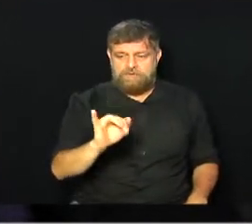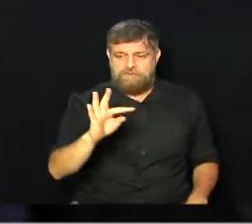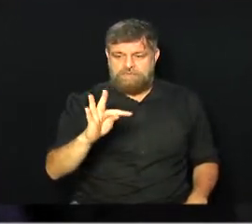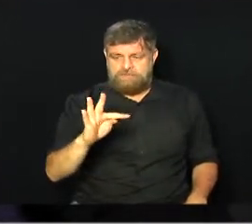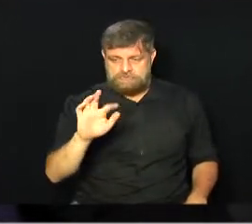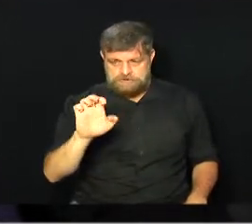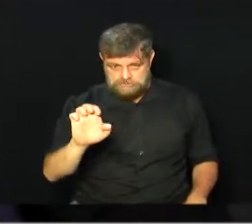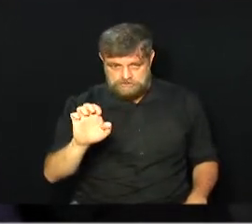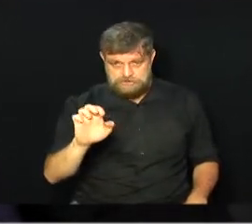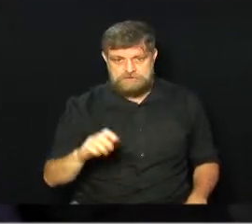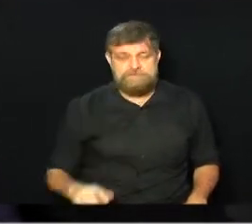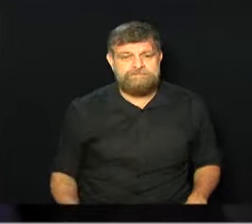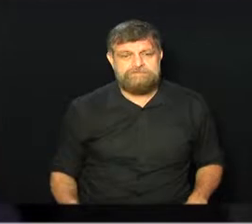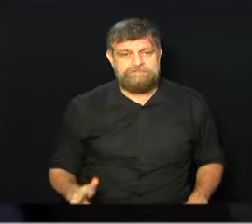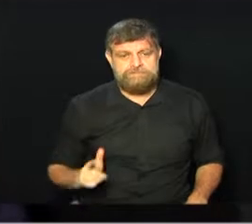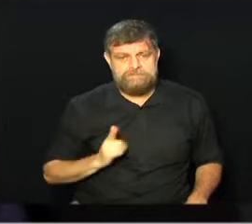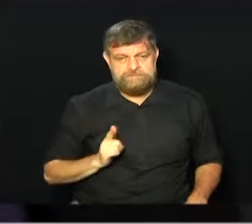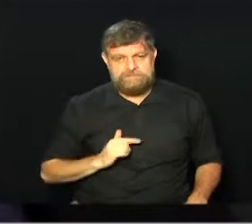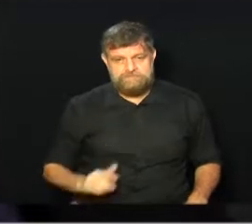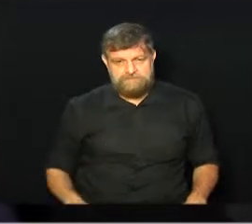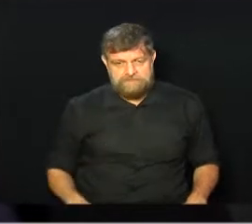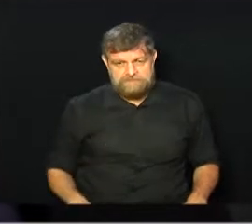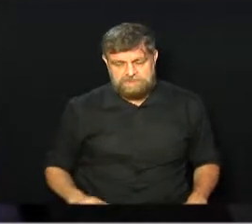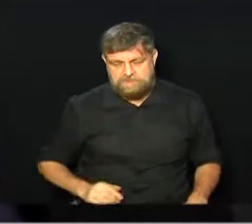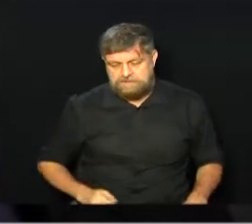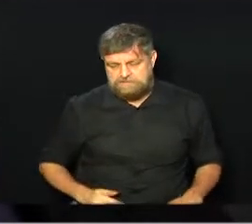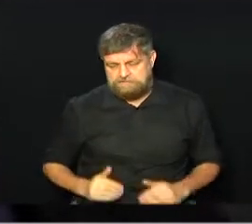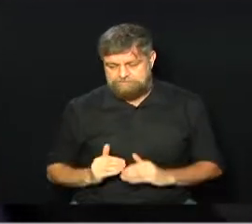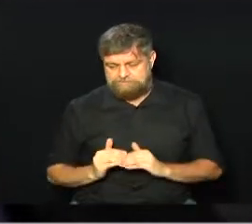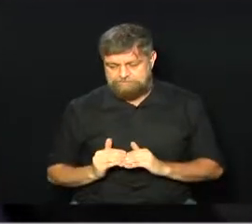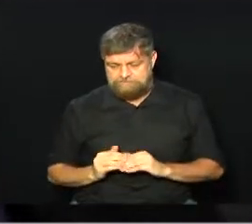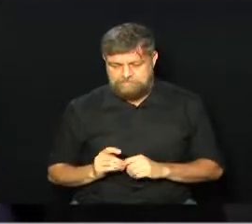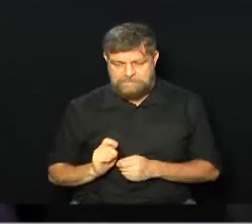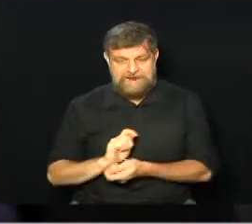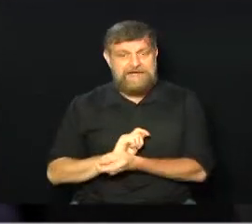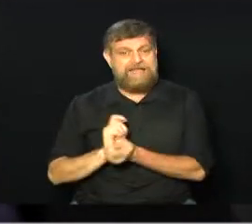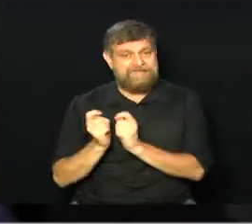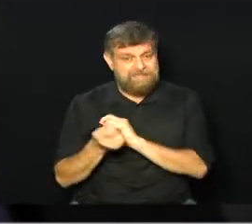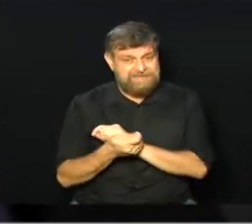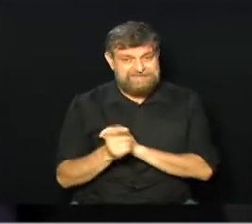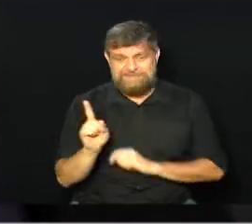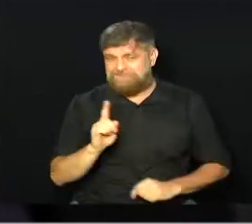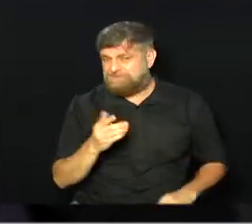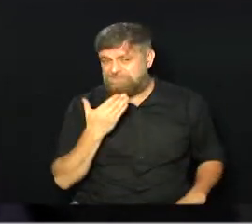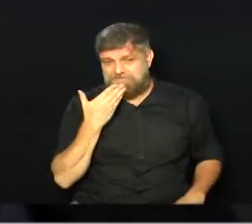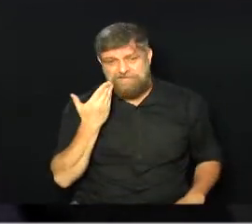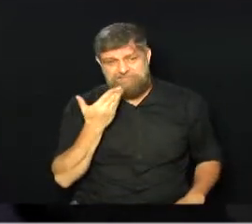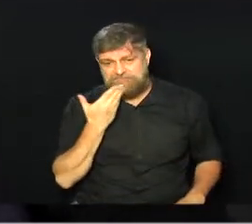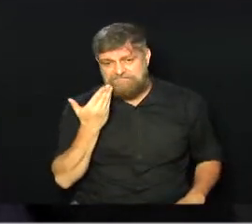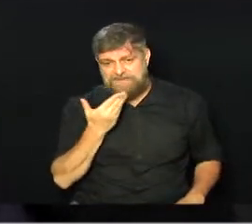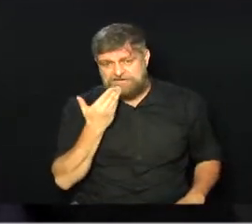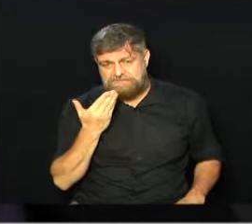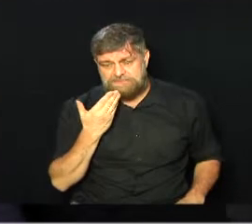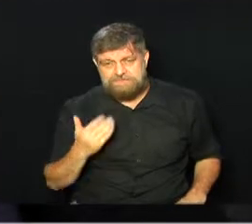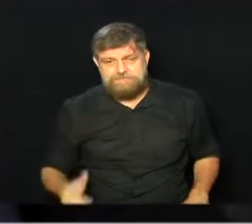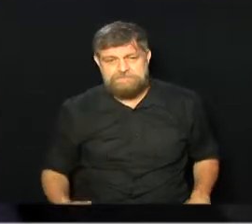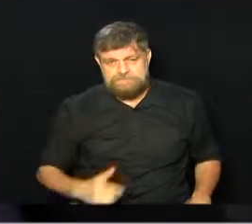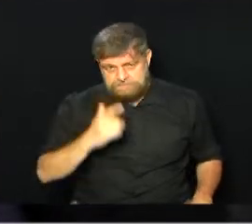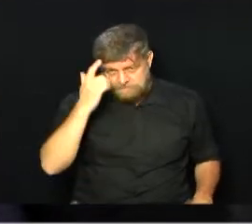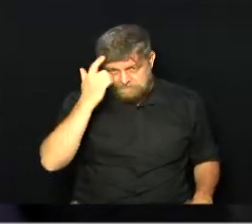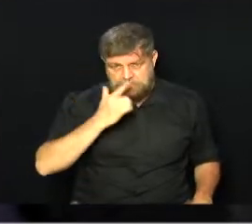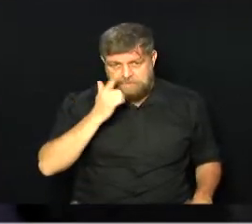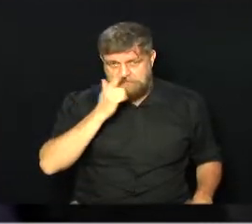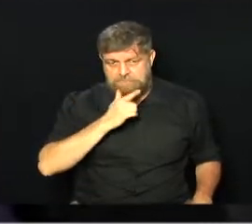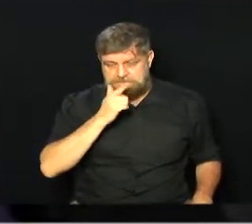Então, você passa por grandes fases, né? Por adaptação, não é fácil jogar em time de massa, mas eu passei um